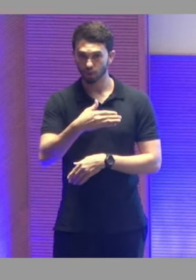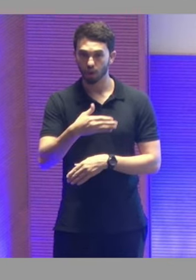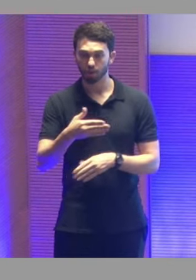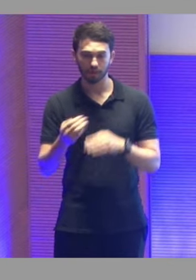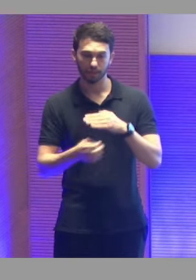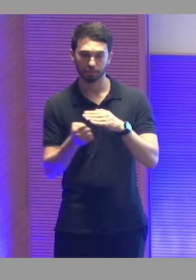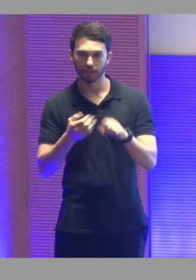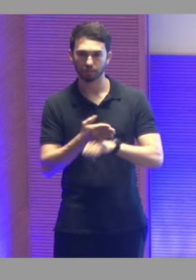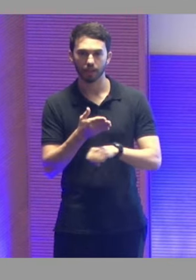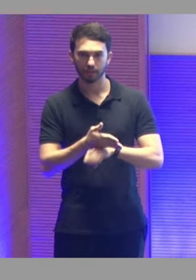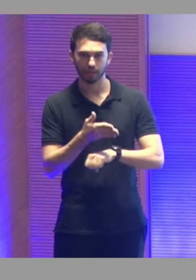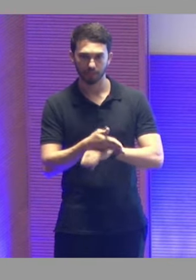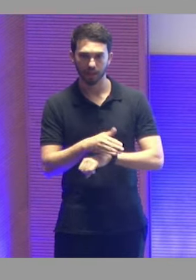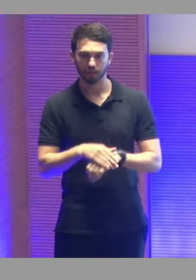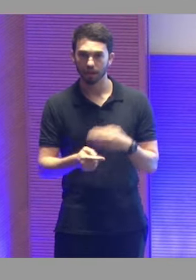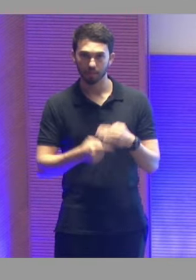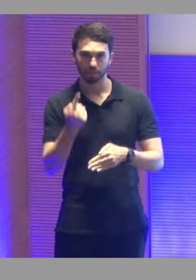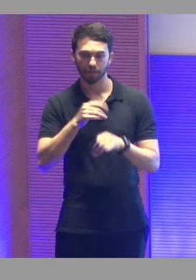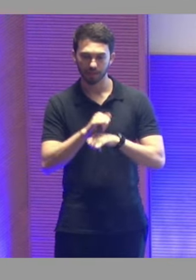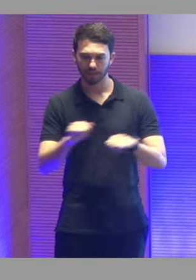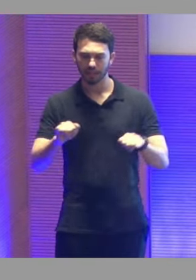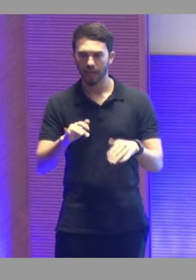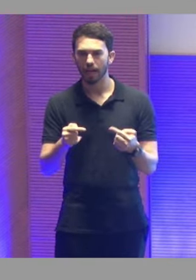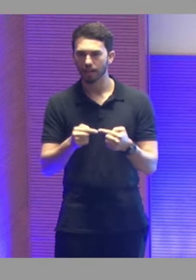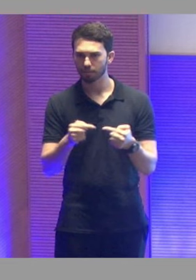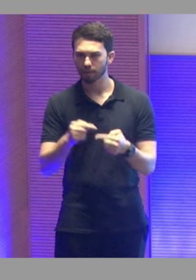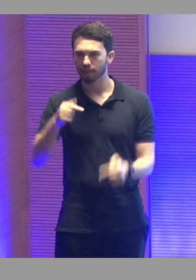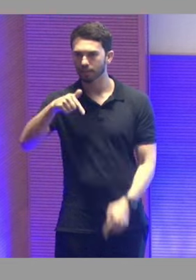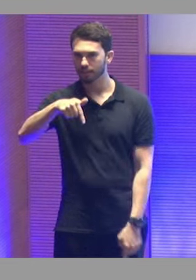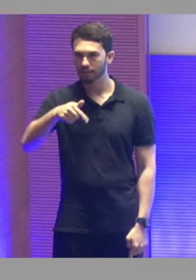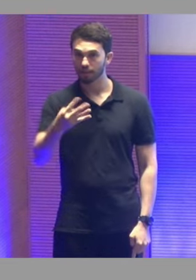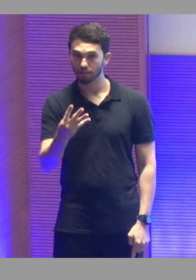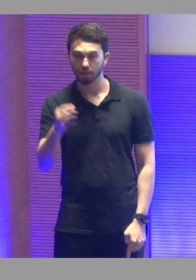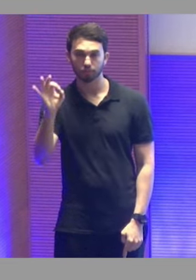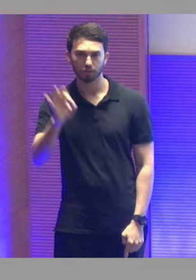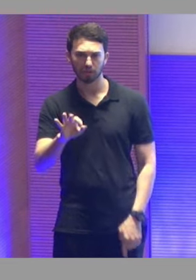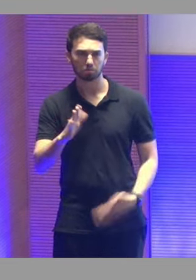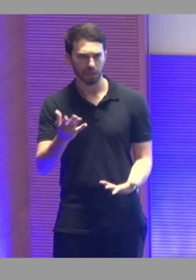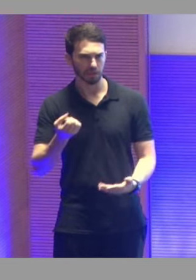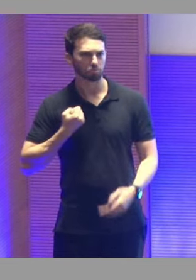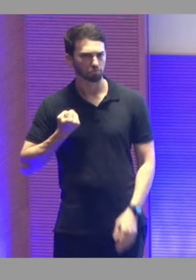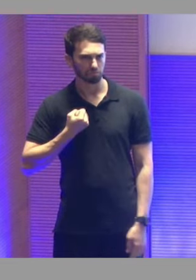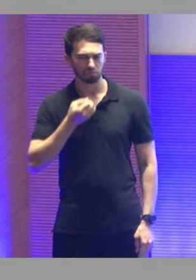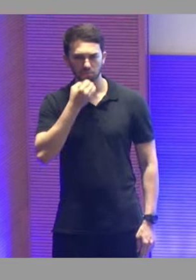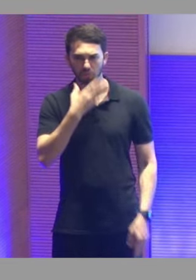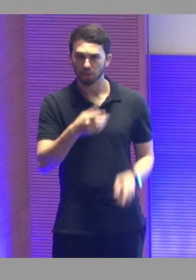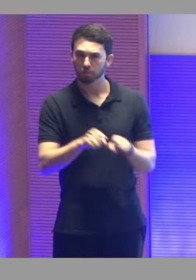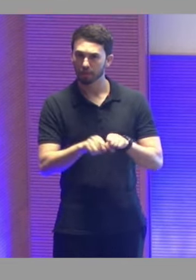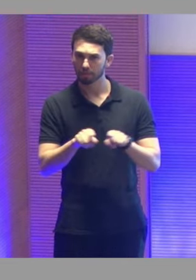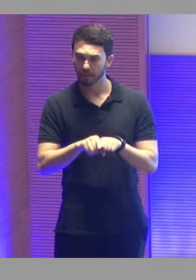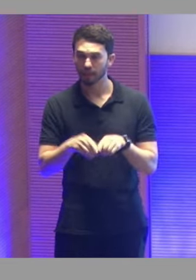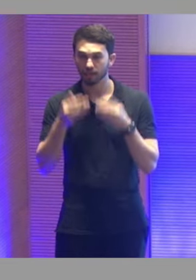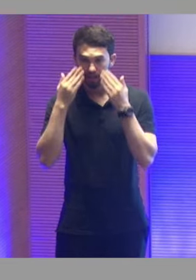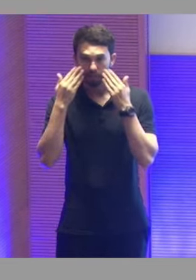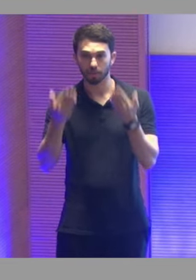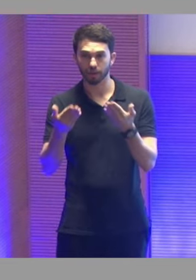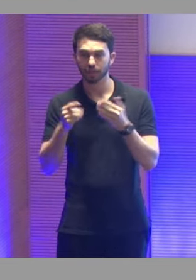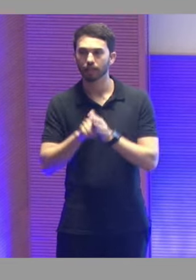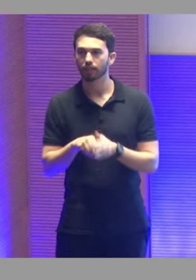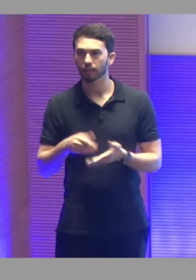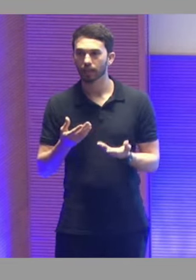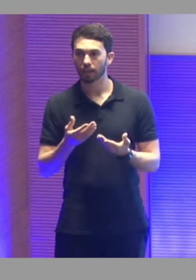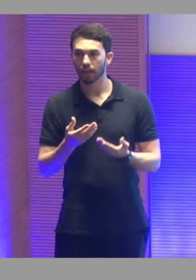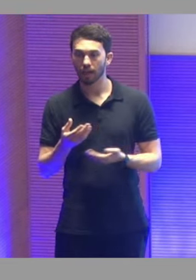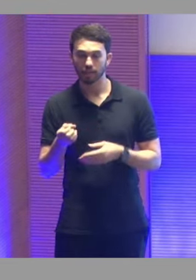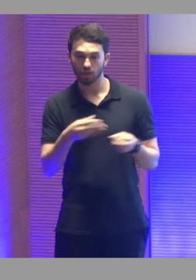pela primeira vez o inventário esse recorte é de 74% ainda assim é um número bastante significativo que nos diz que a maior